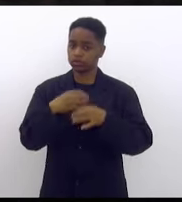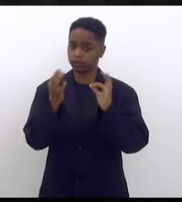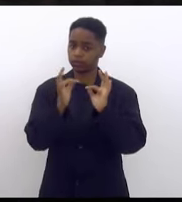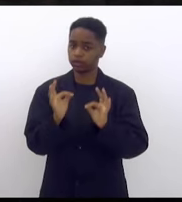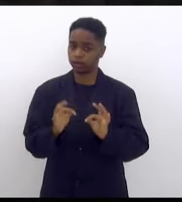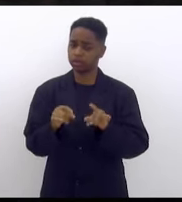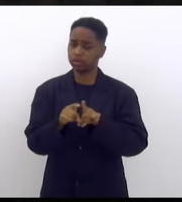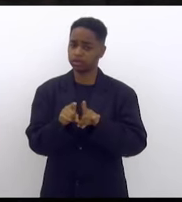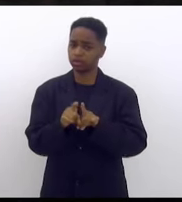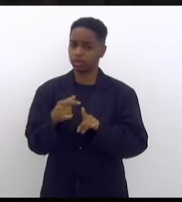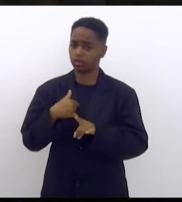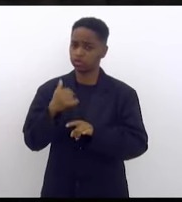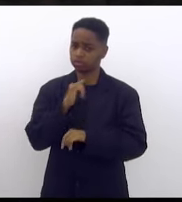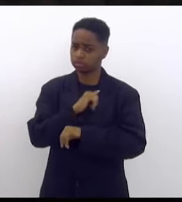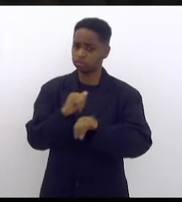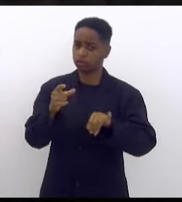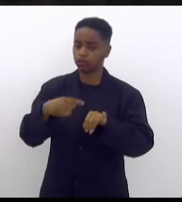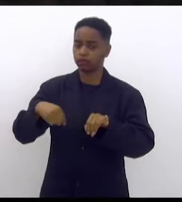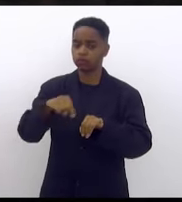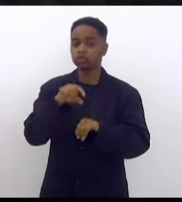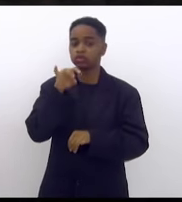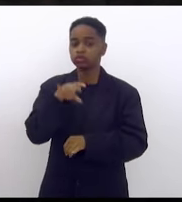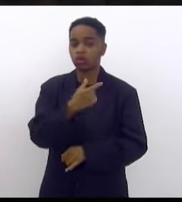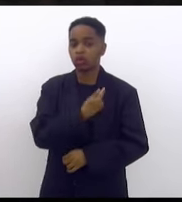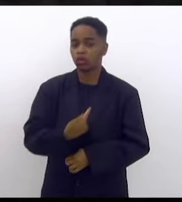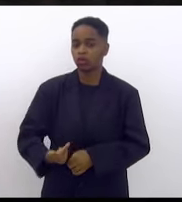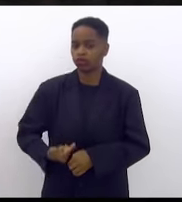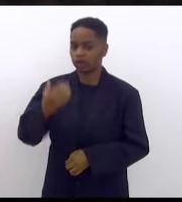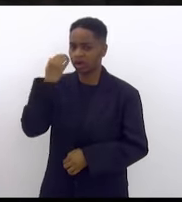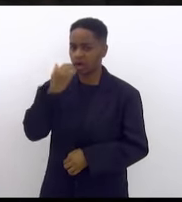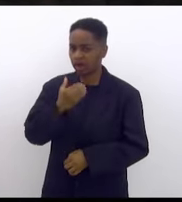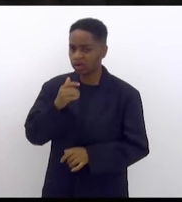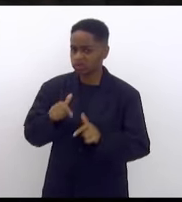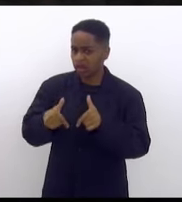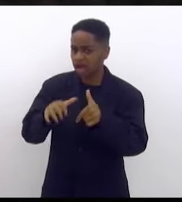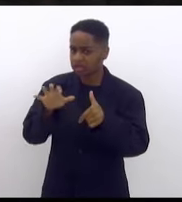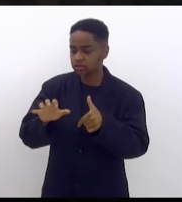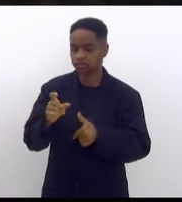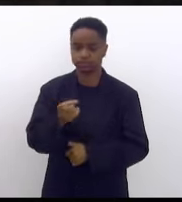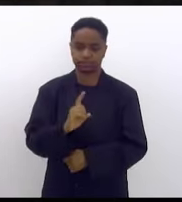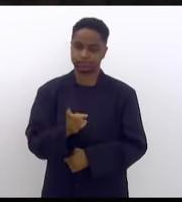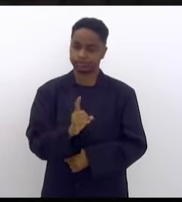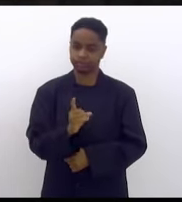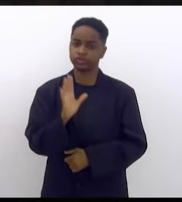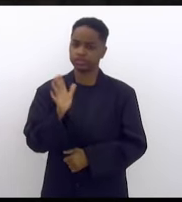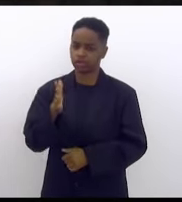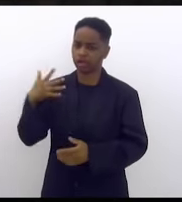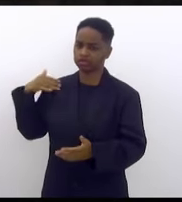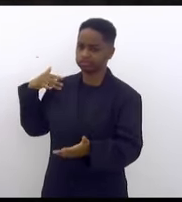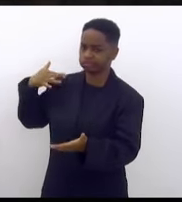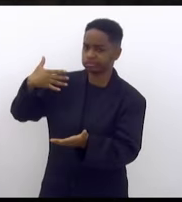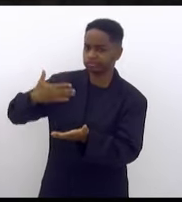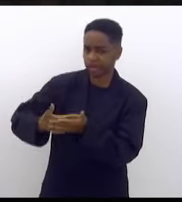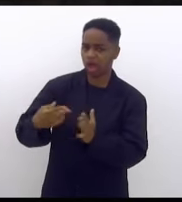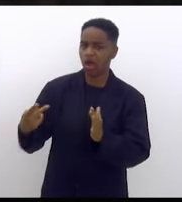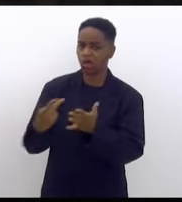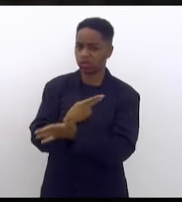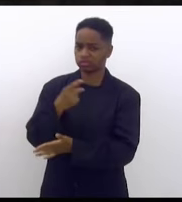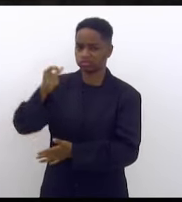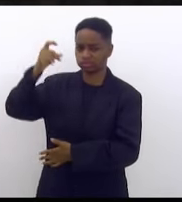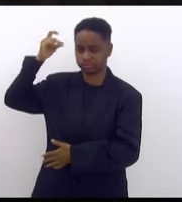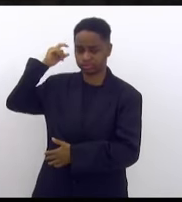e cá entre nós, não é só o governador Cláudio Castro fazia isso, não. Isso vem de tempos de